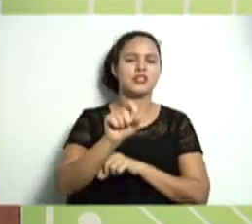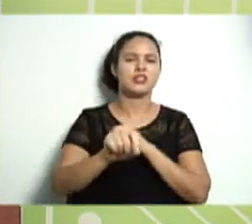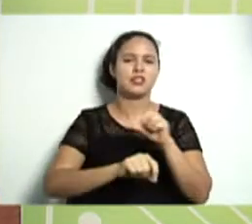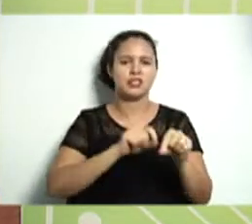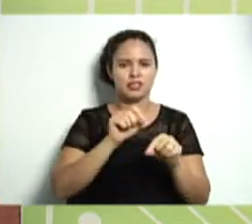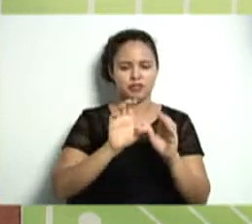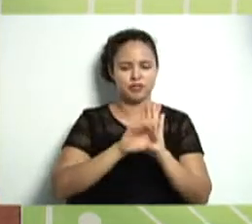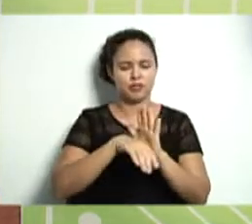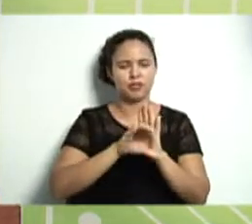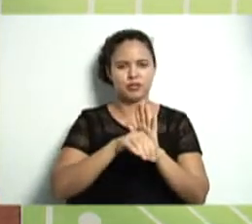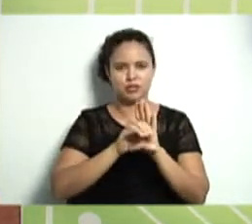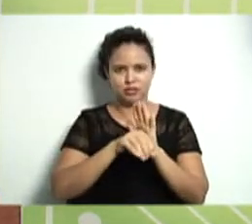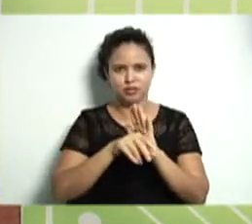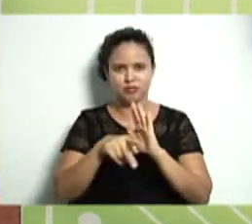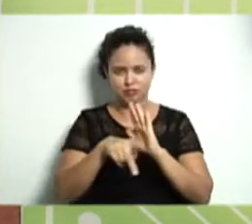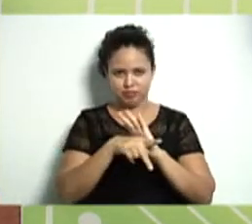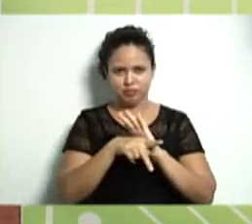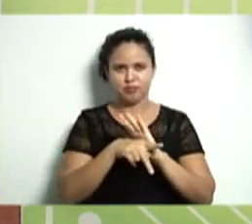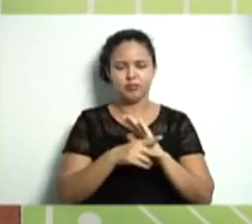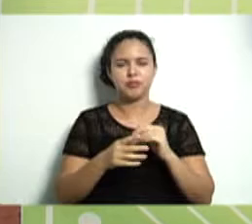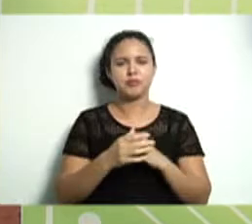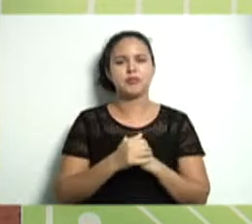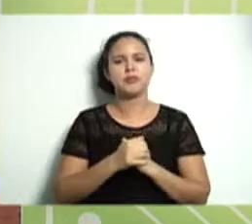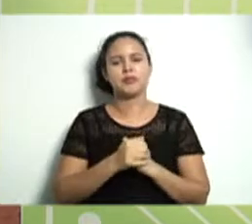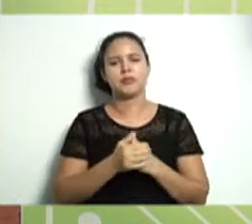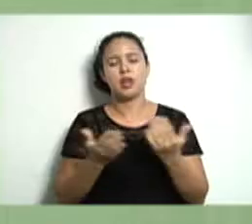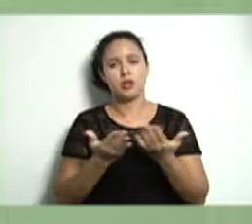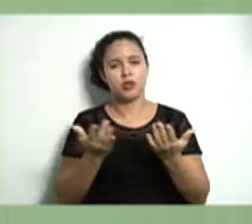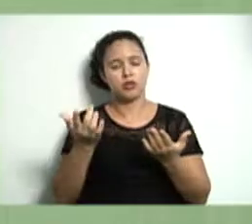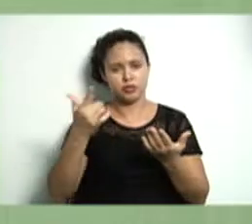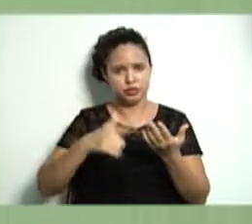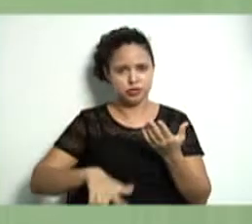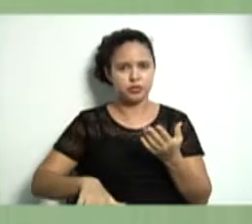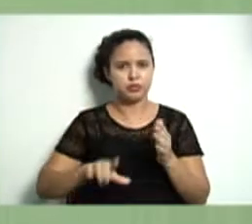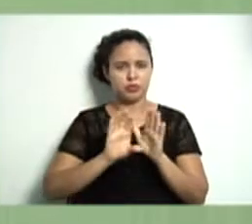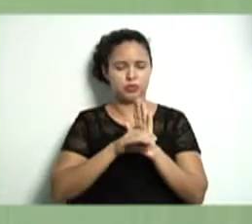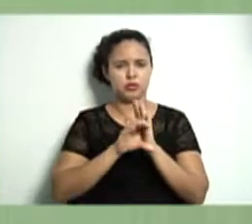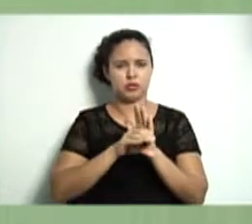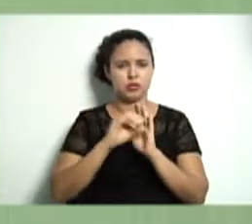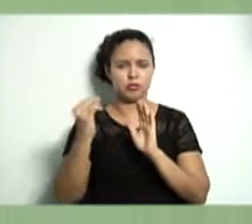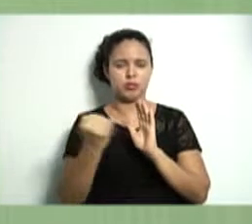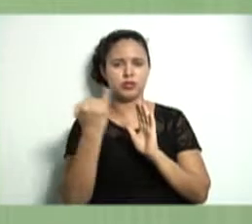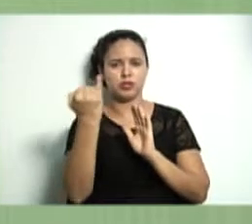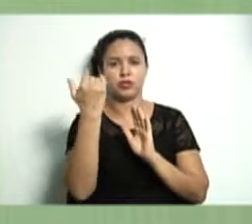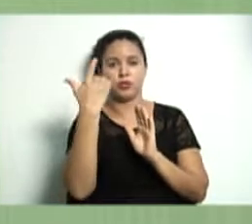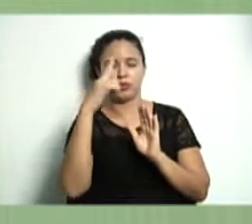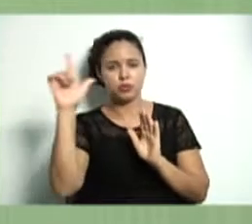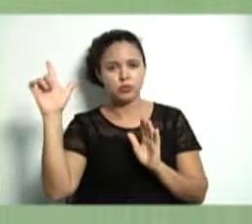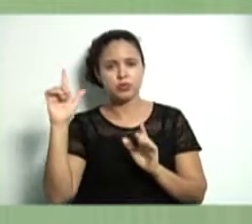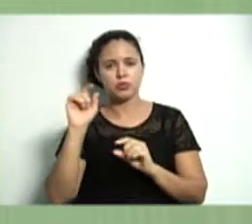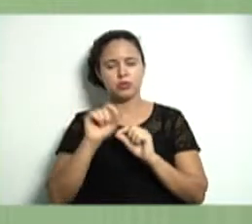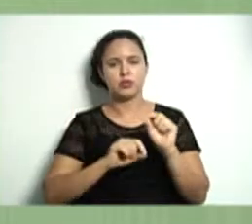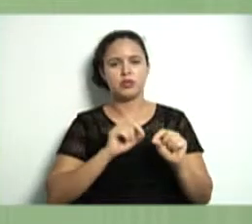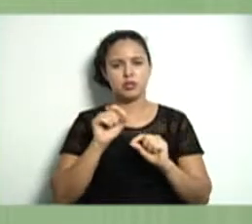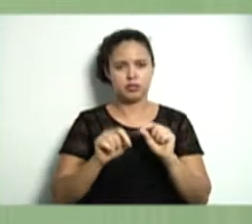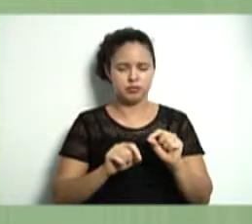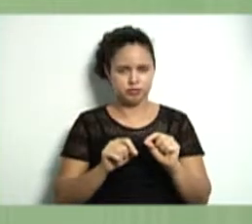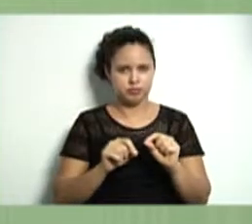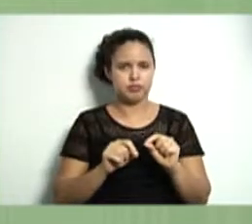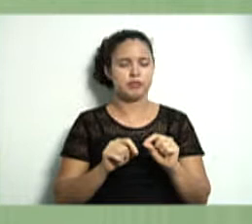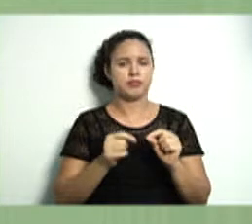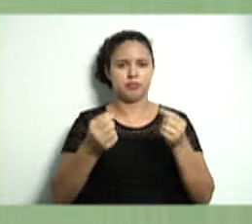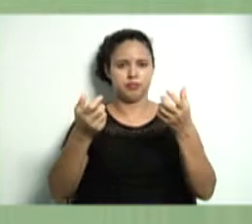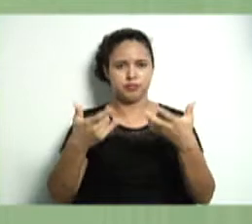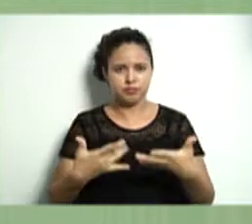se refere, né? Vamos novamente, um outro conceito importante, o conceito